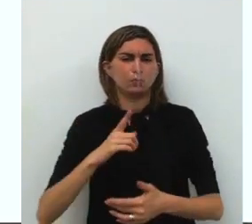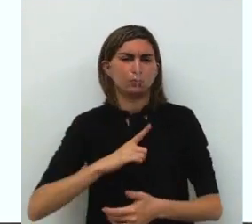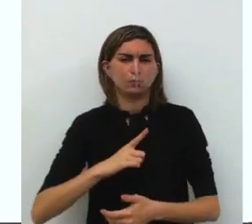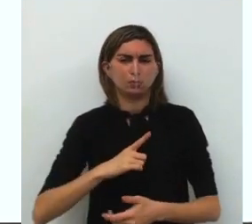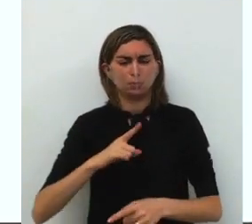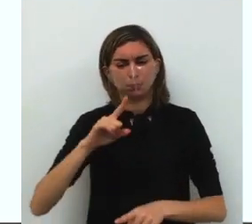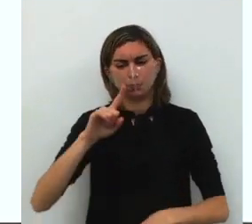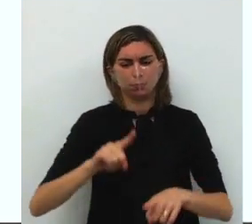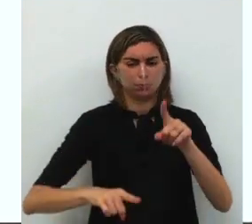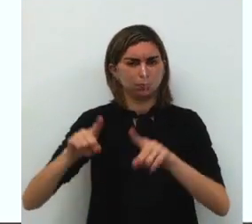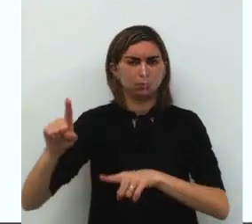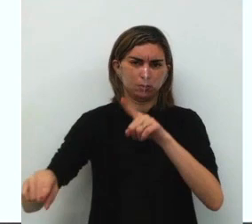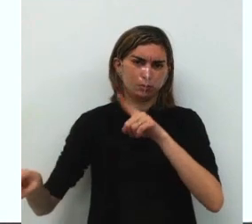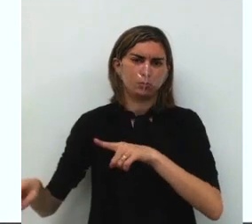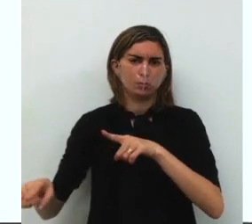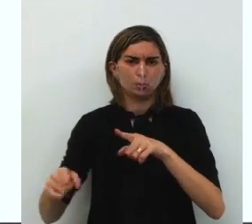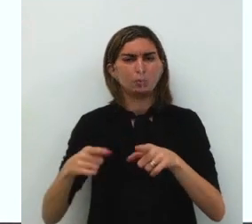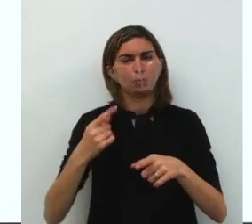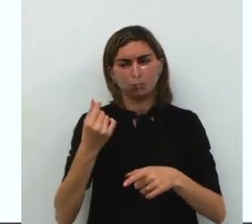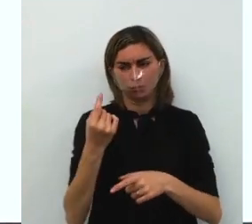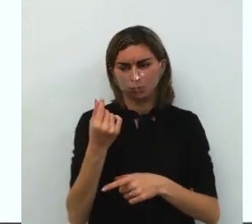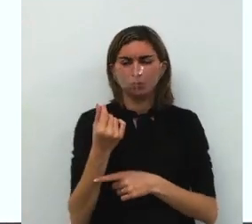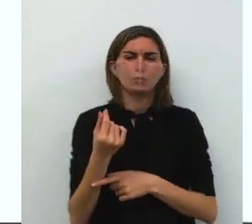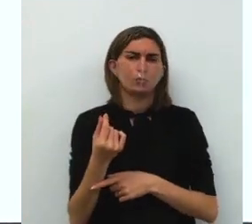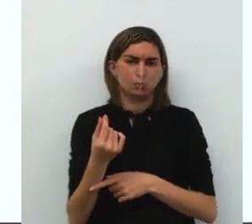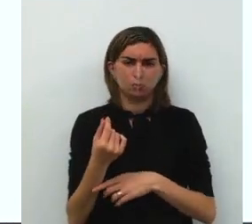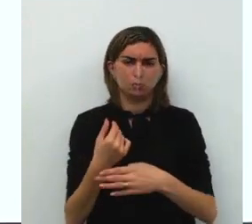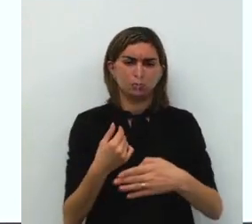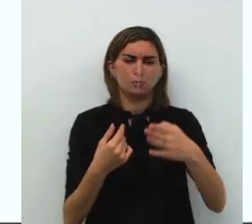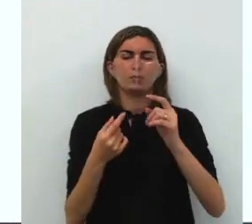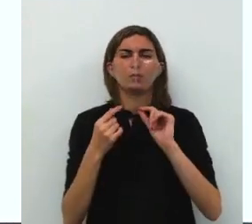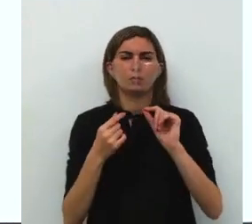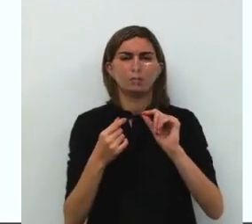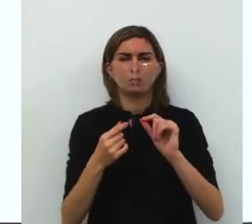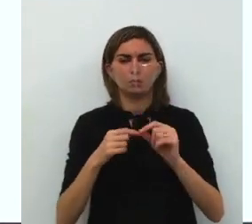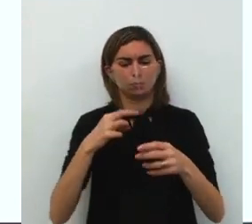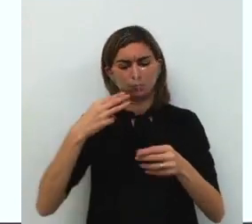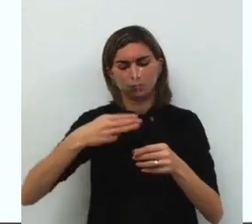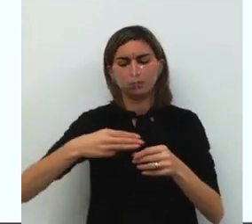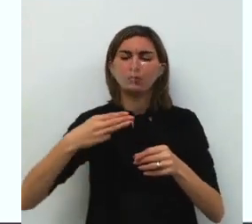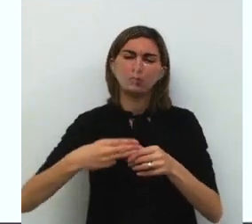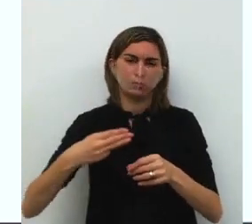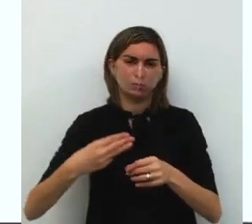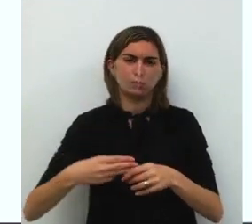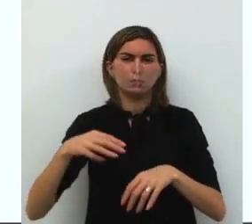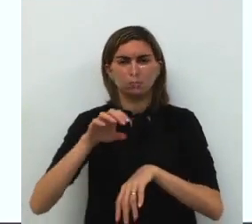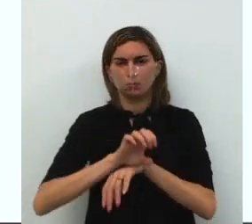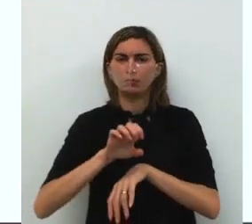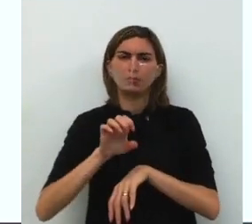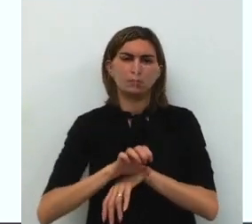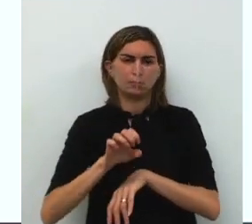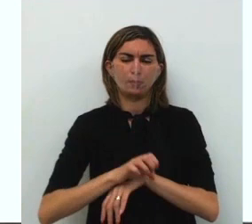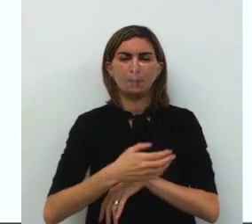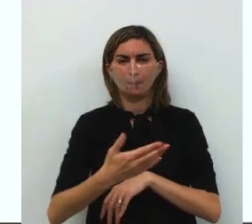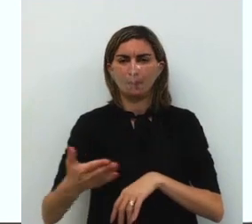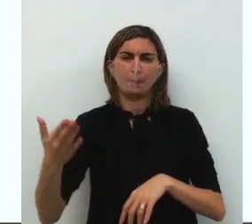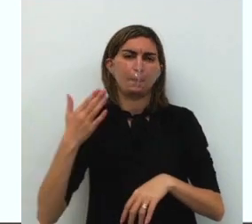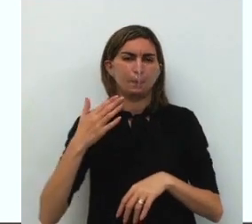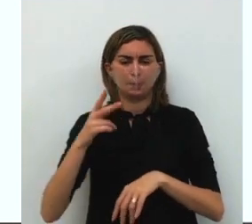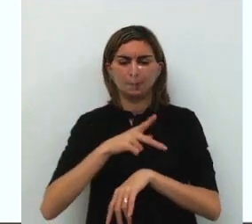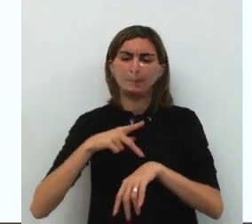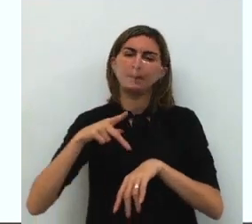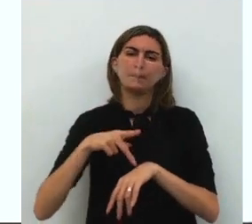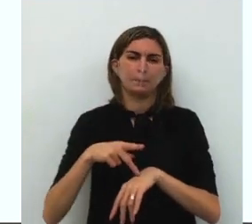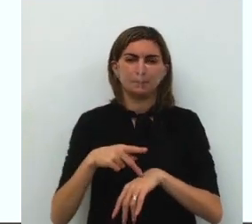você tem um percentual de imposto que vai para o quê? Vai para o município, ou vai para o estado, ou vai para o quê?